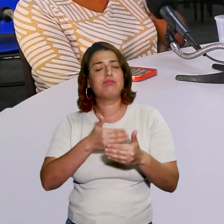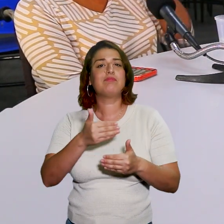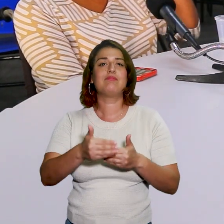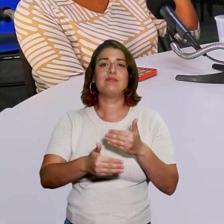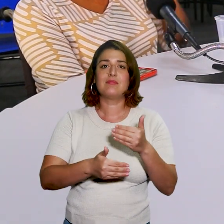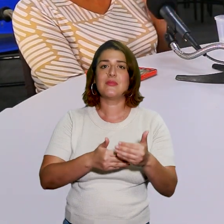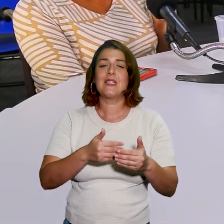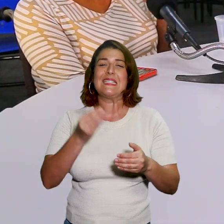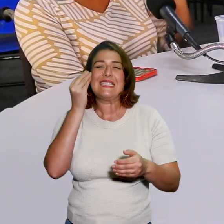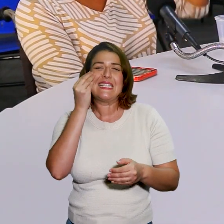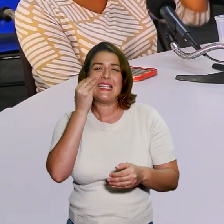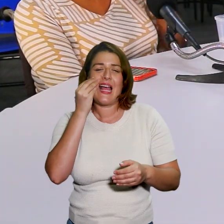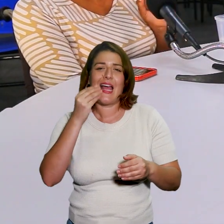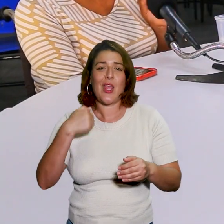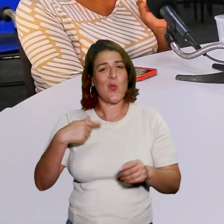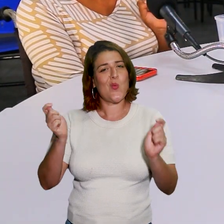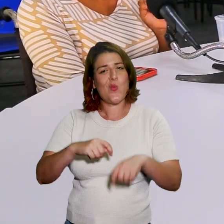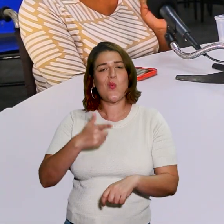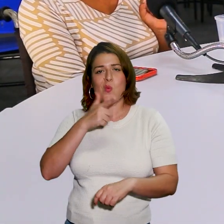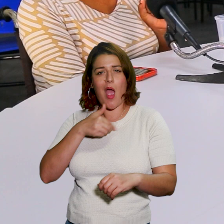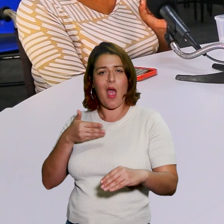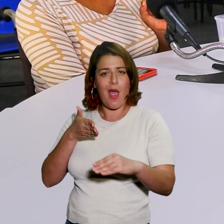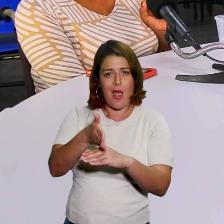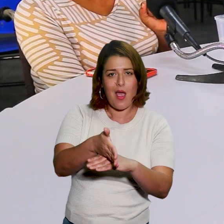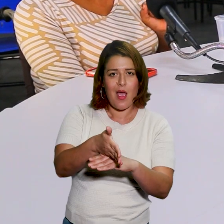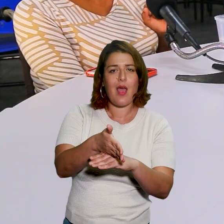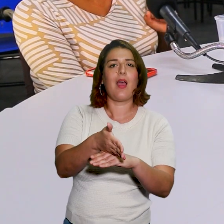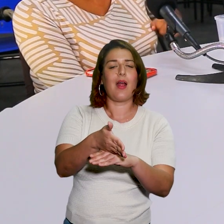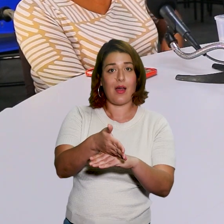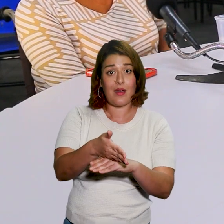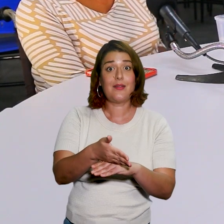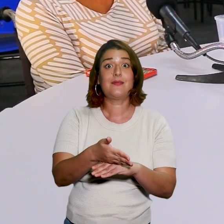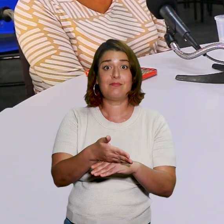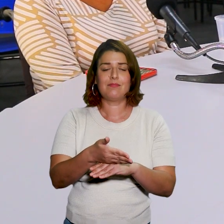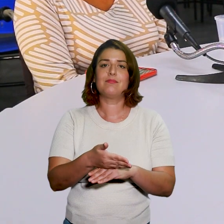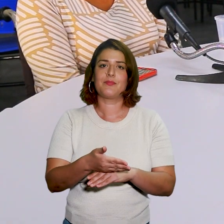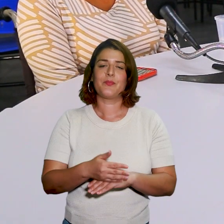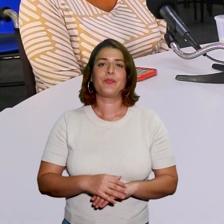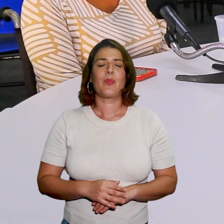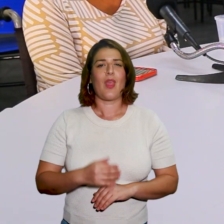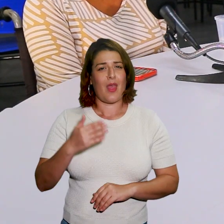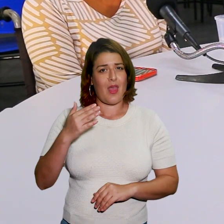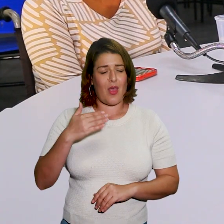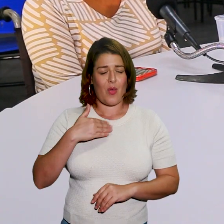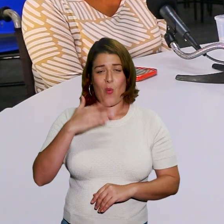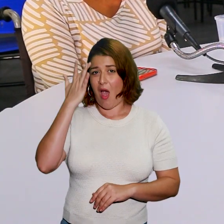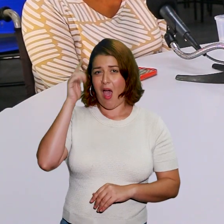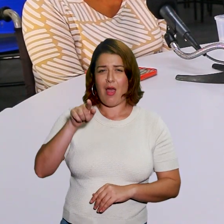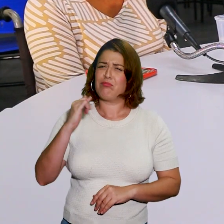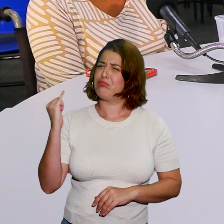fazer alguma coisa que eu consiga participar. E, assim, eu achei isso como muito